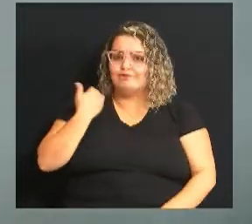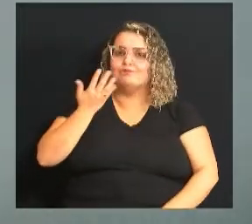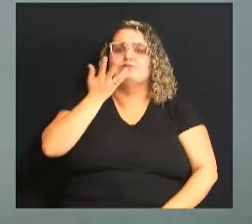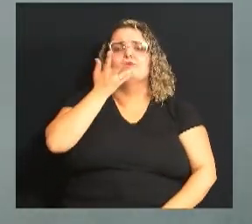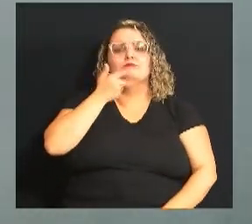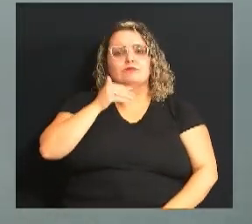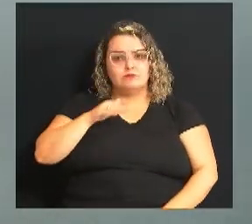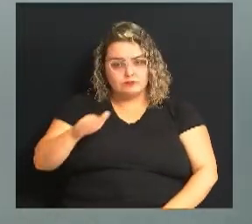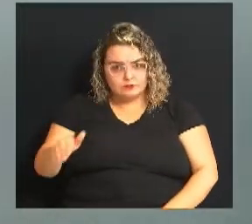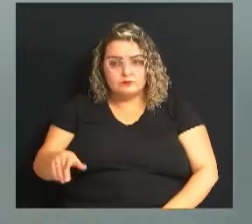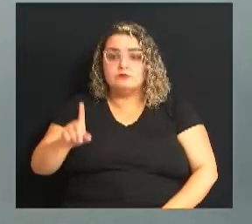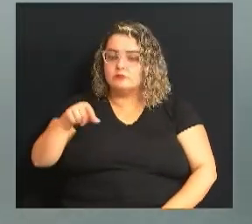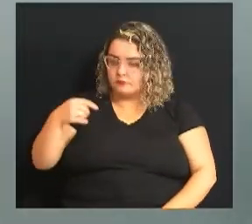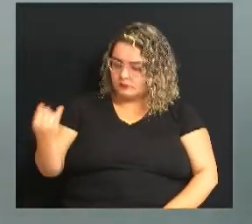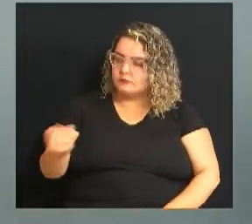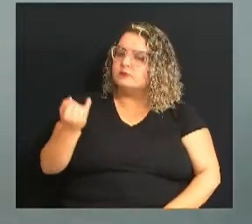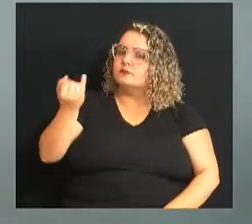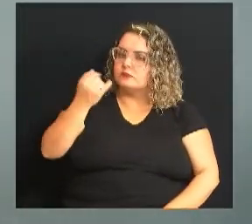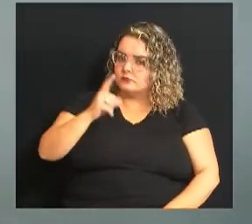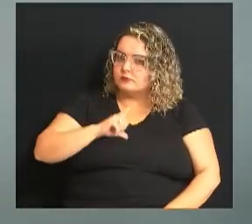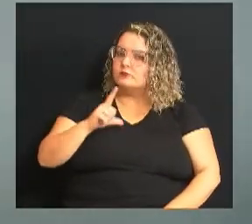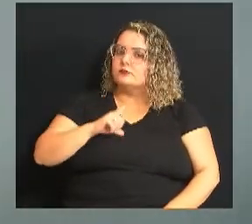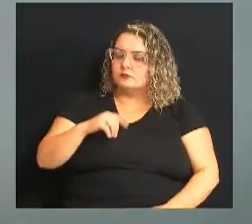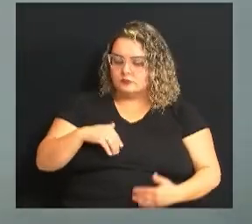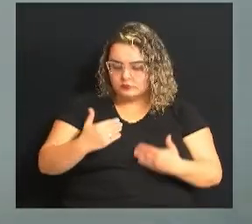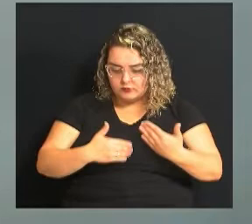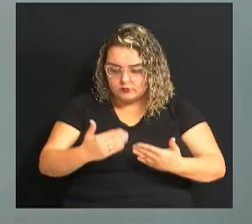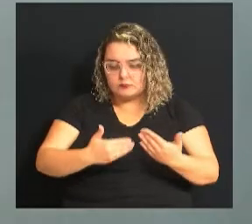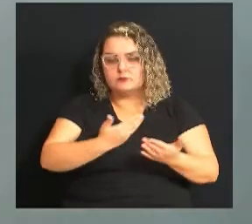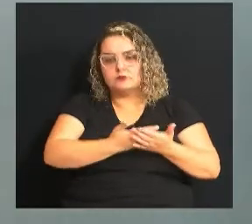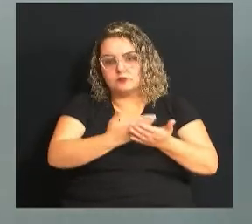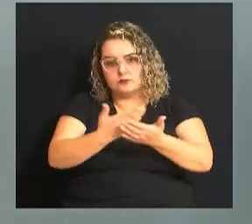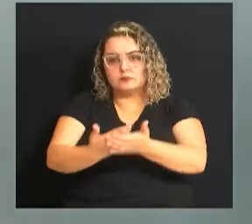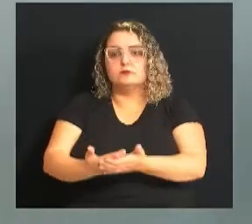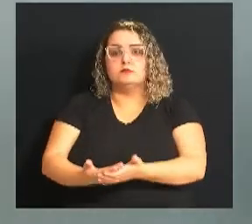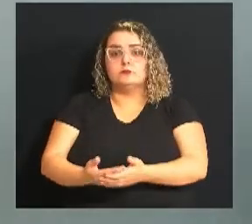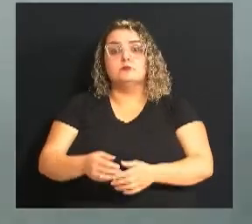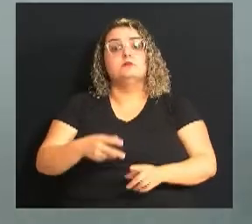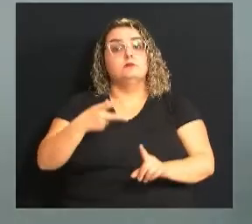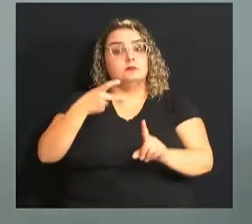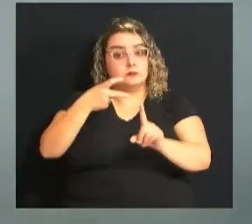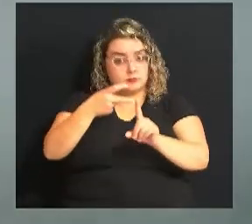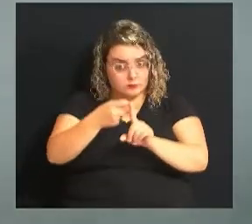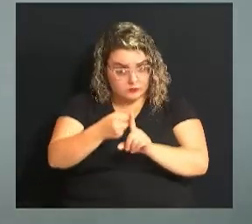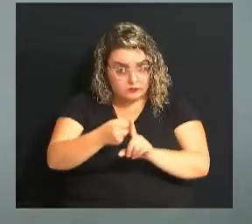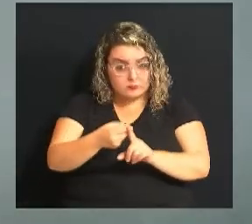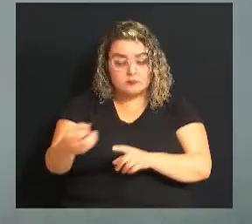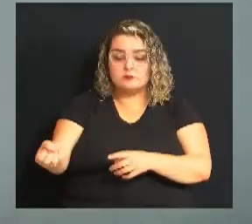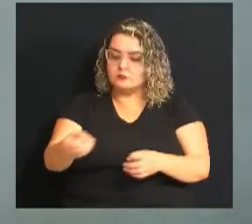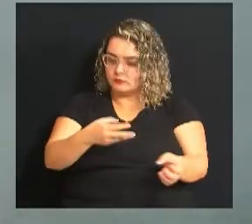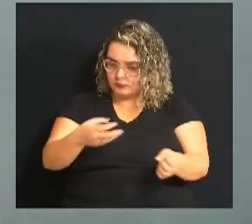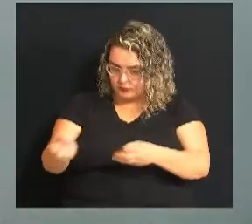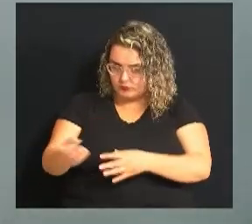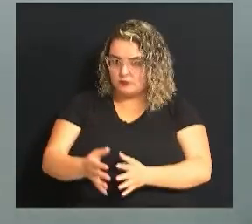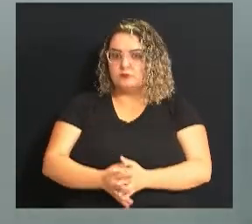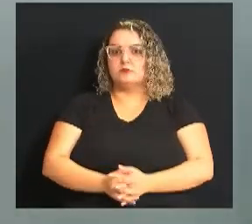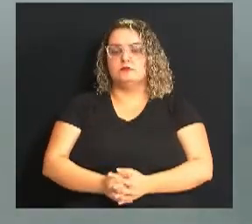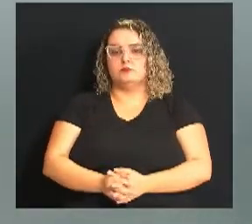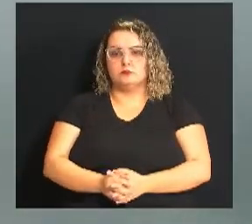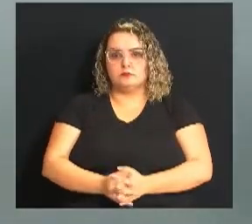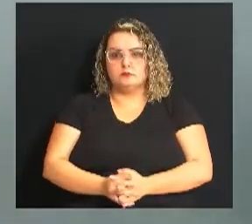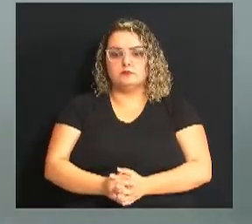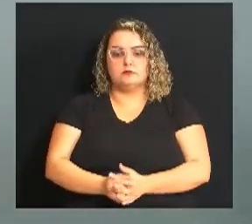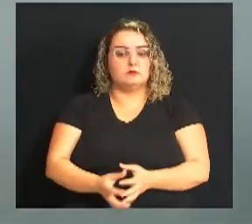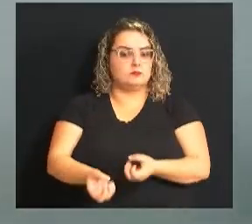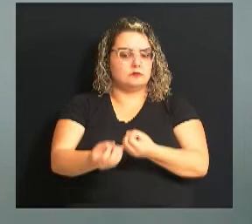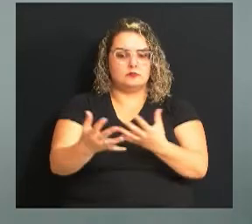então é fundamental que a gente caminhe, sim, e as vacinas, inclusive, estão sendo atualizadas. E esse é um dado